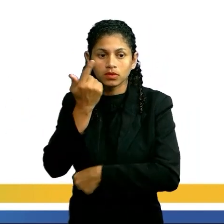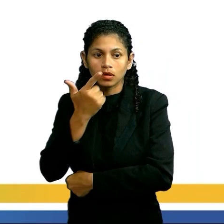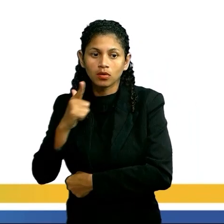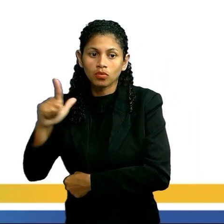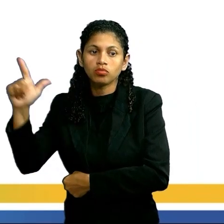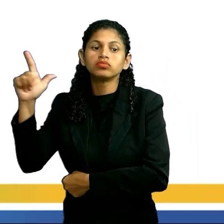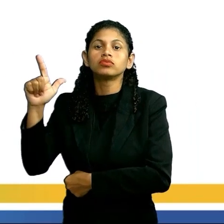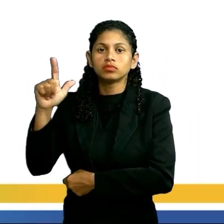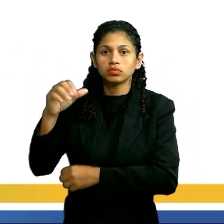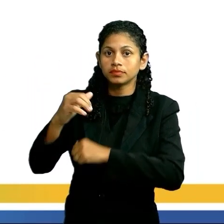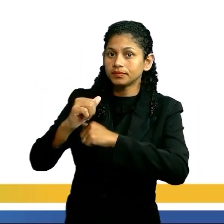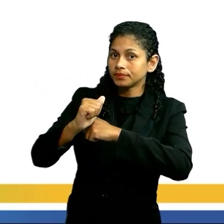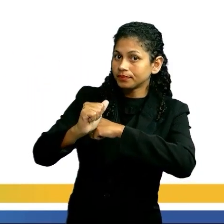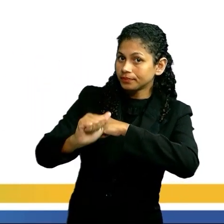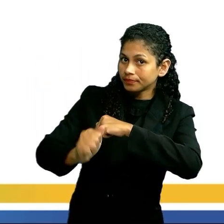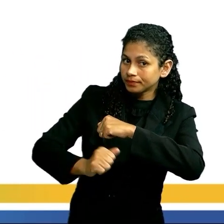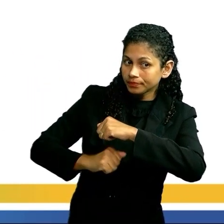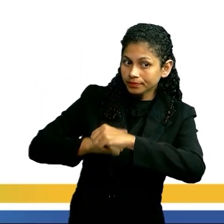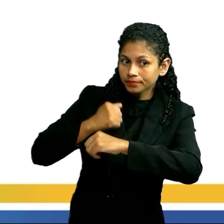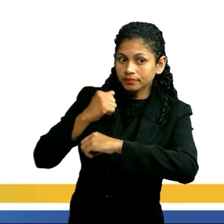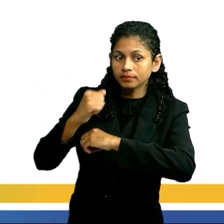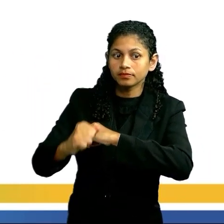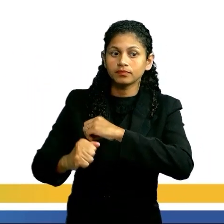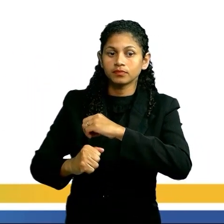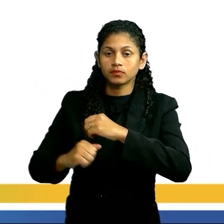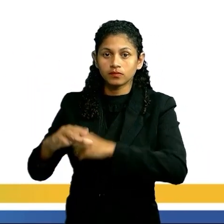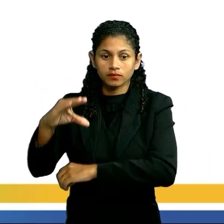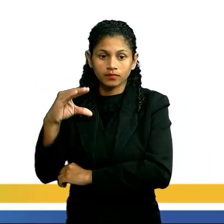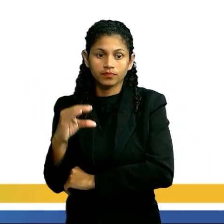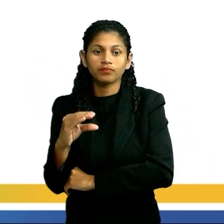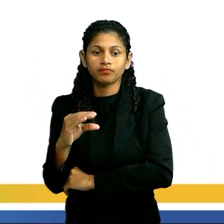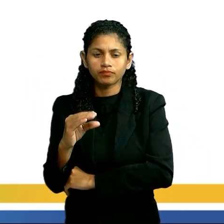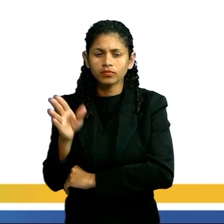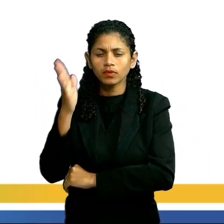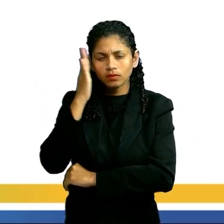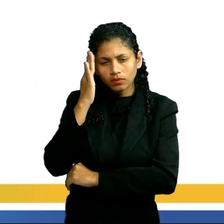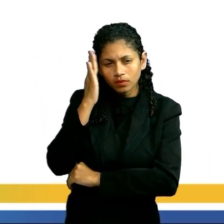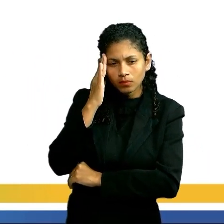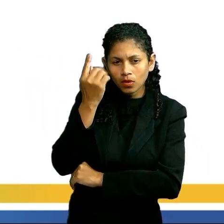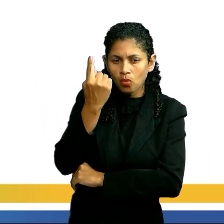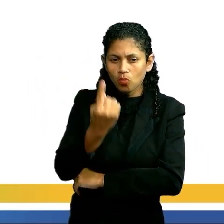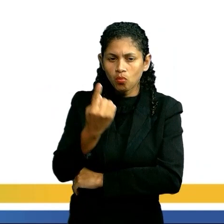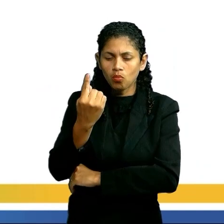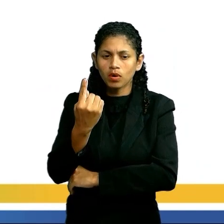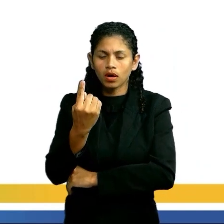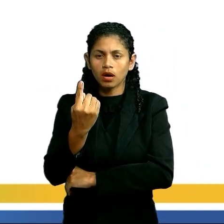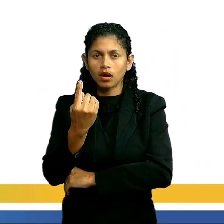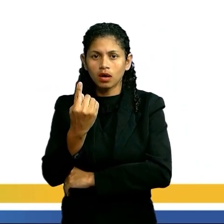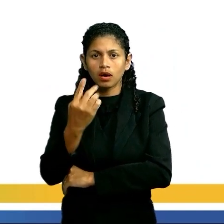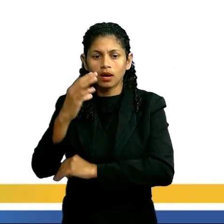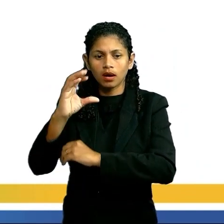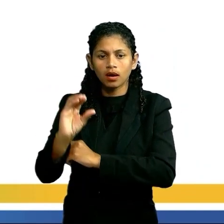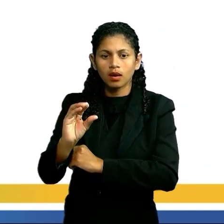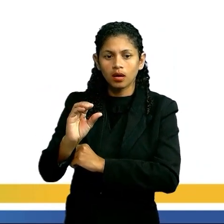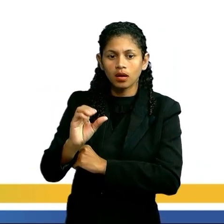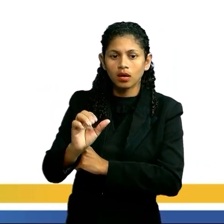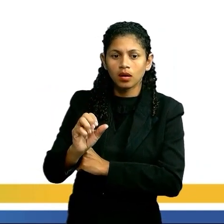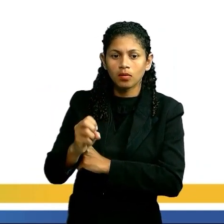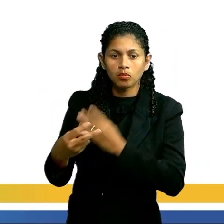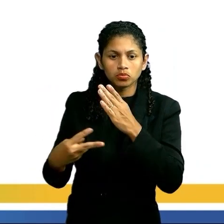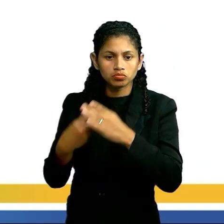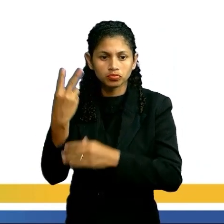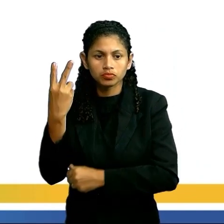carbono secundário é aquele que se encontra ligado a 2 átomos de carbono, e assim